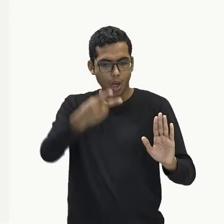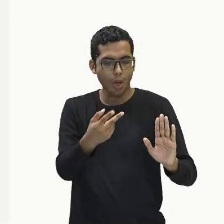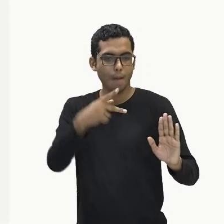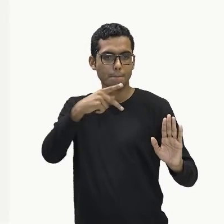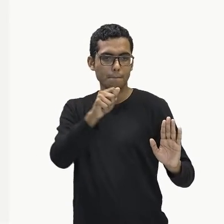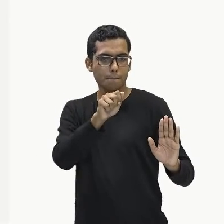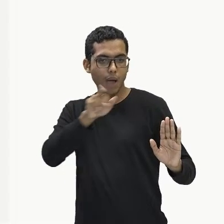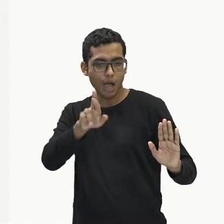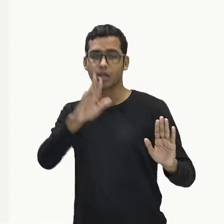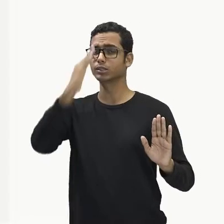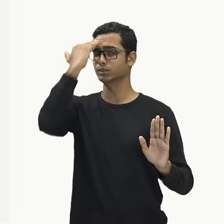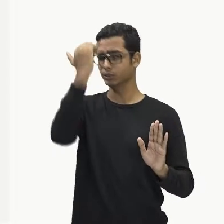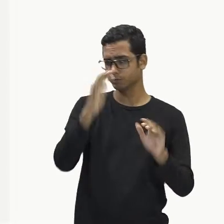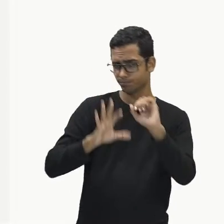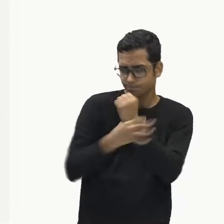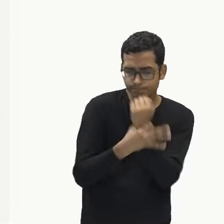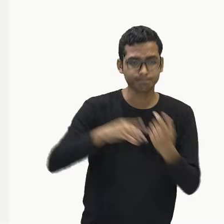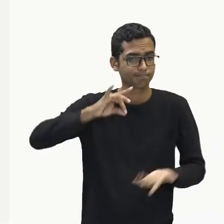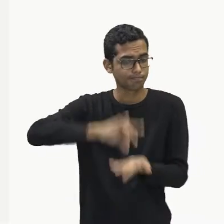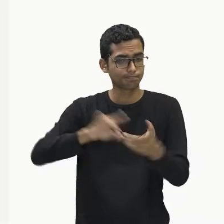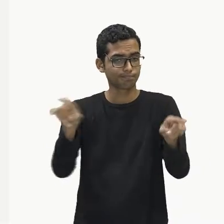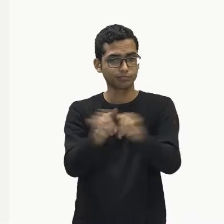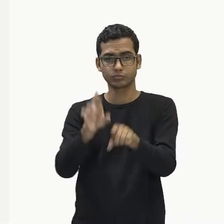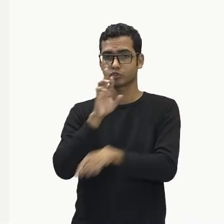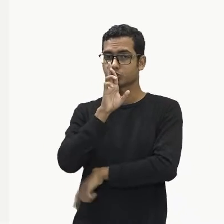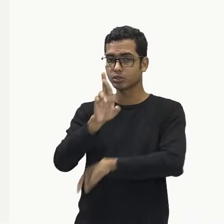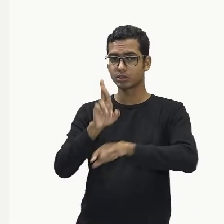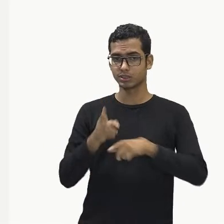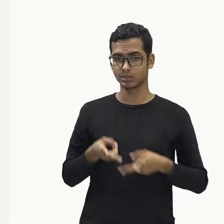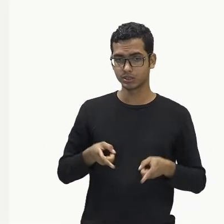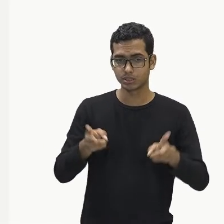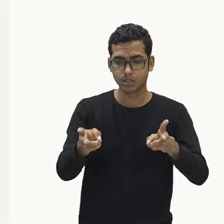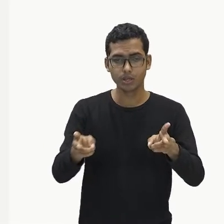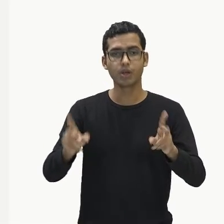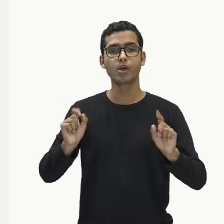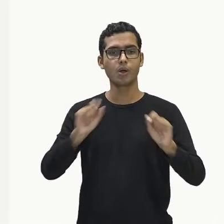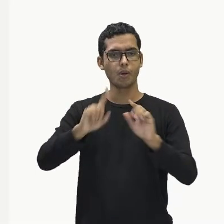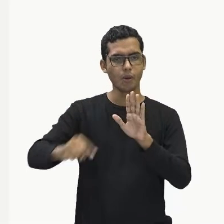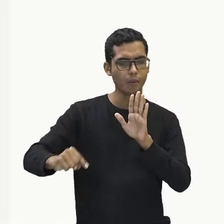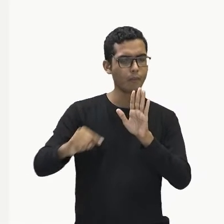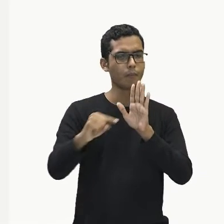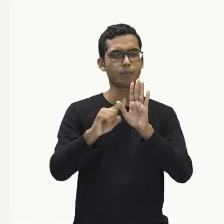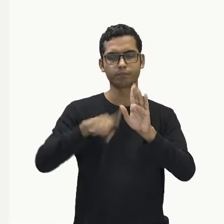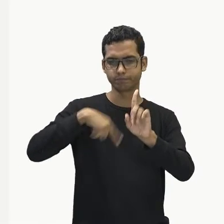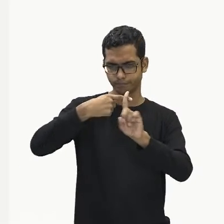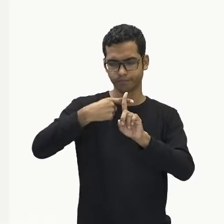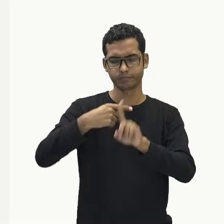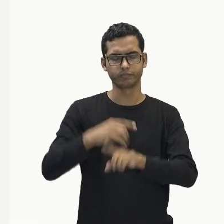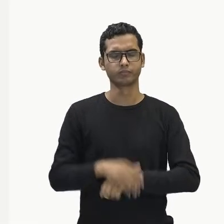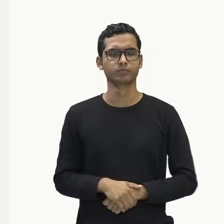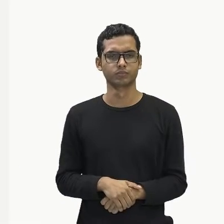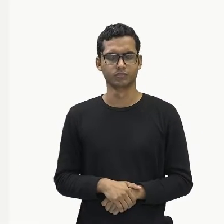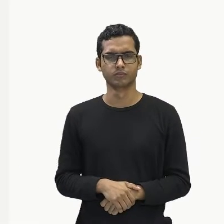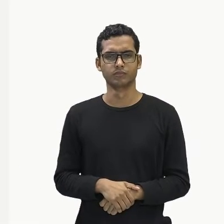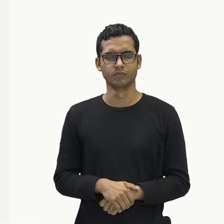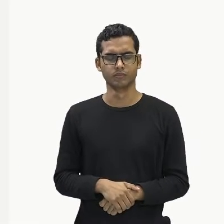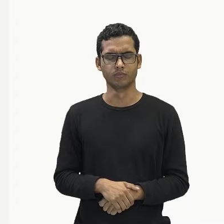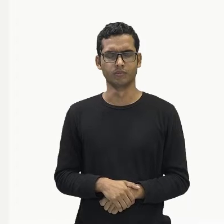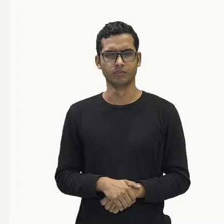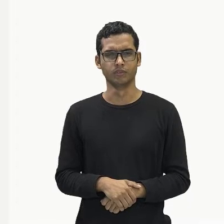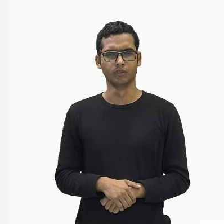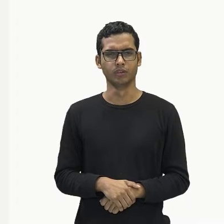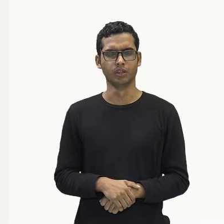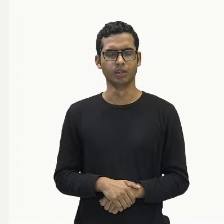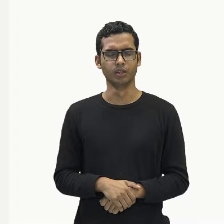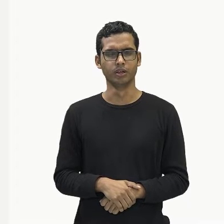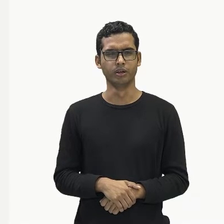tenho assegurado que o meu resultado, a minha potência vai ser positiva. E é isso que você